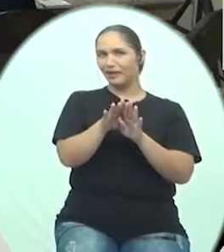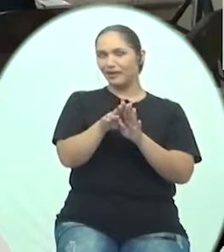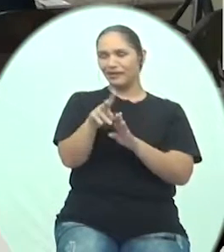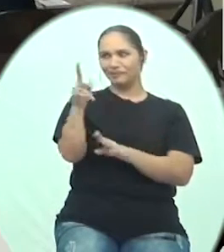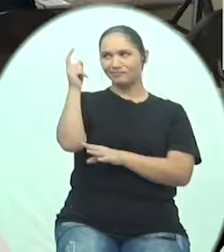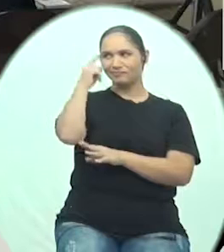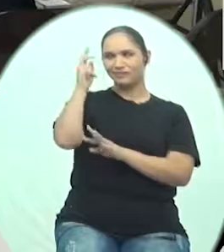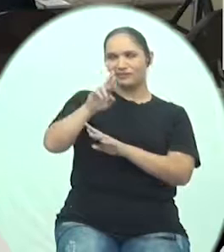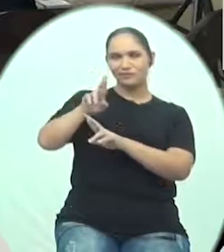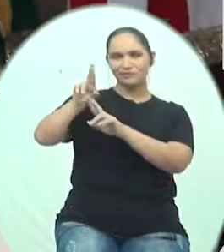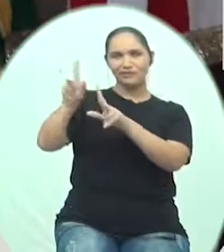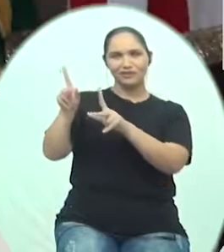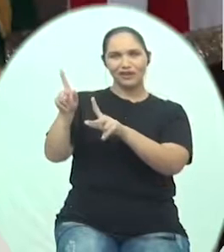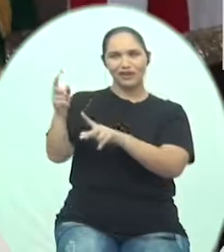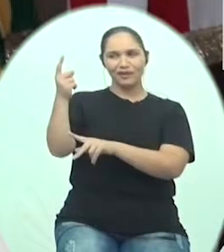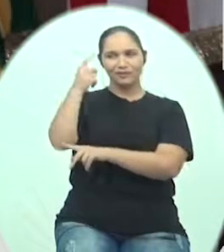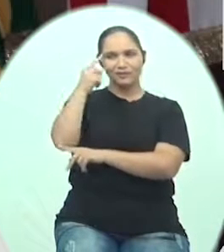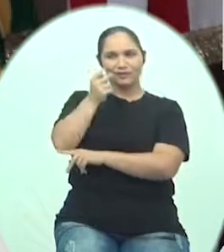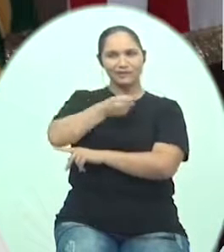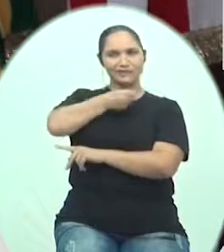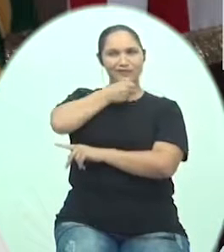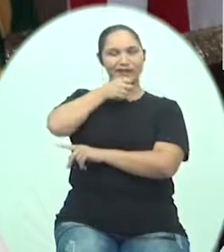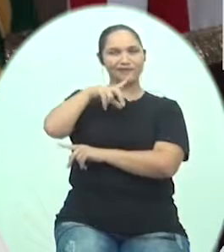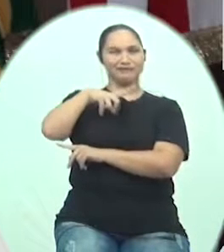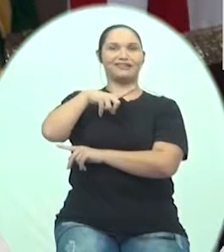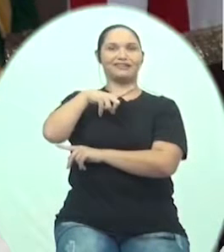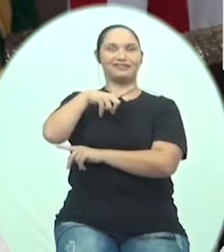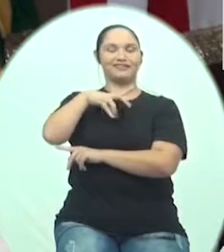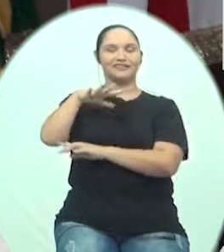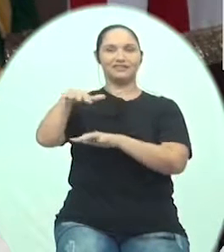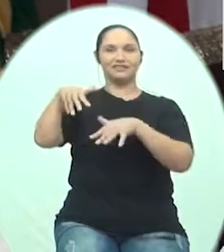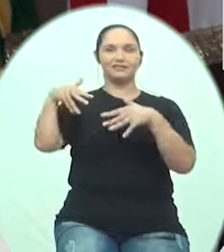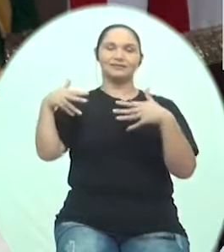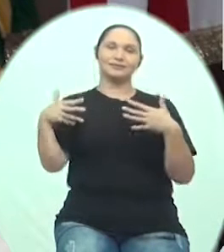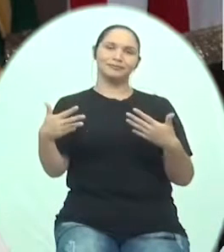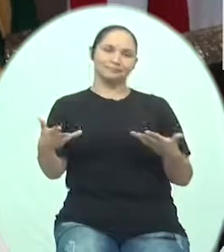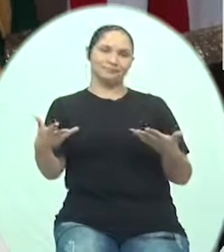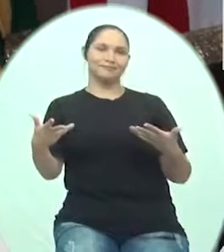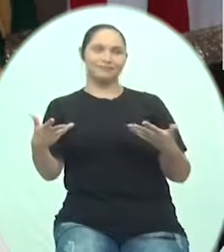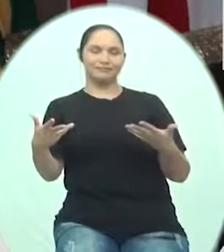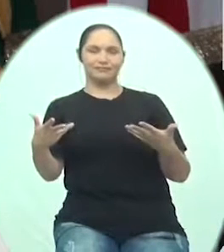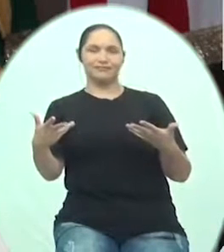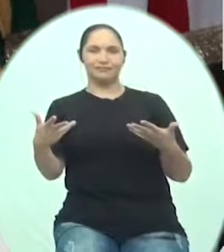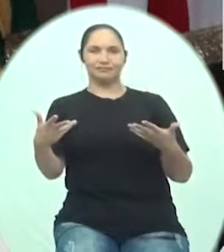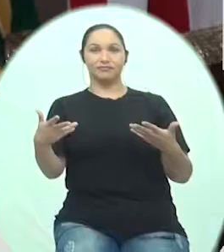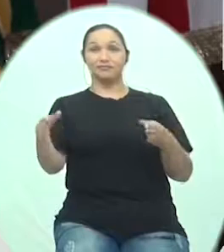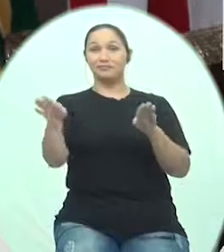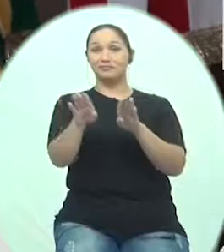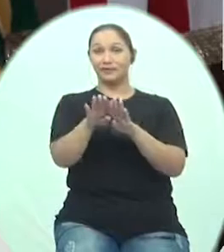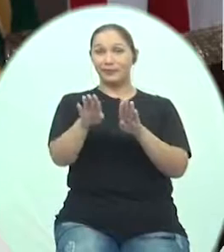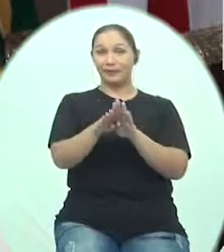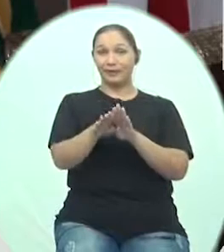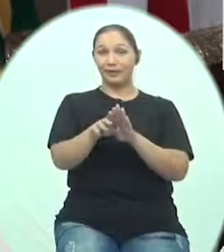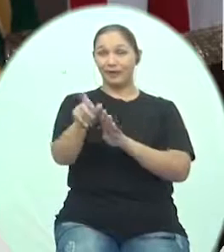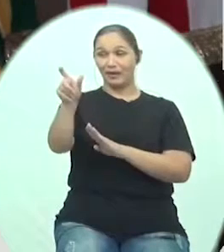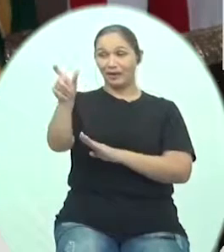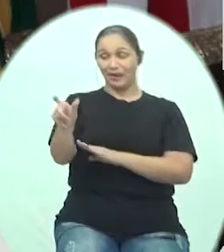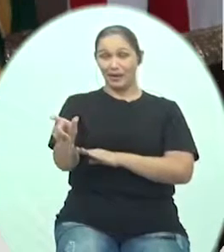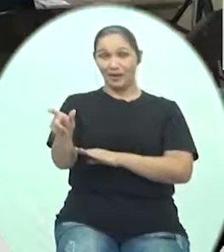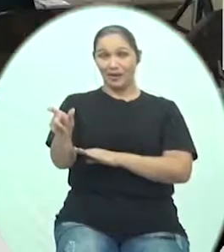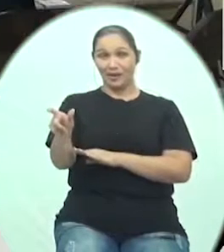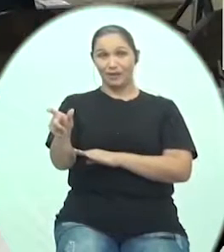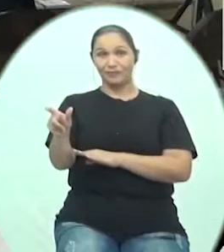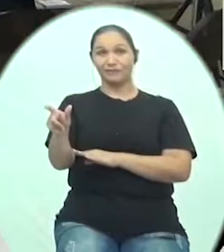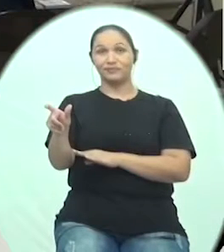política eh infelizmente muitos estão corrompidos e nós